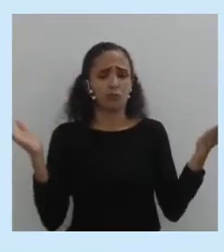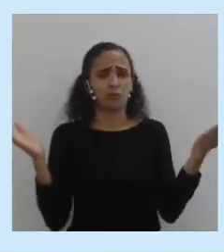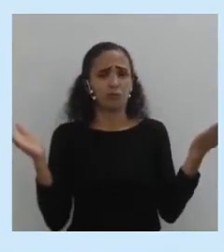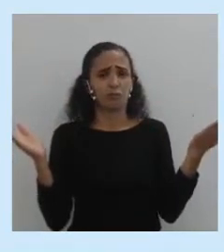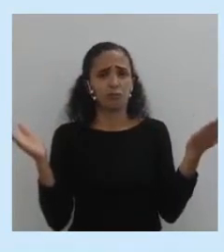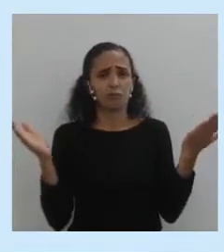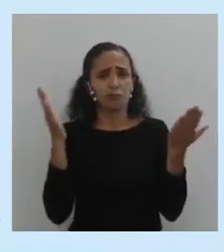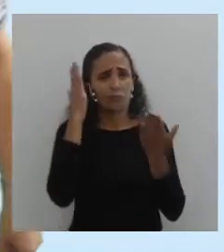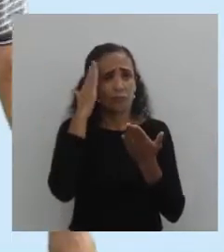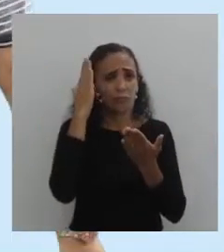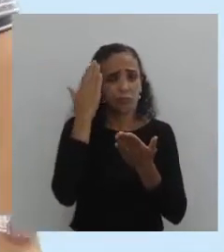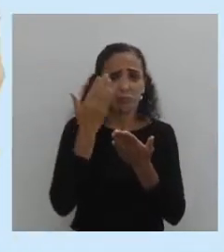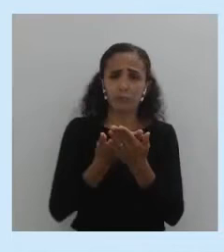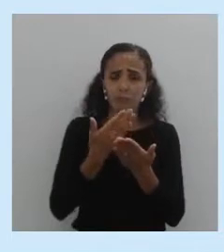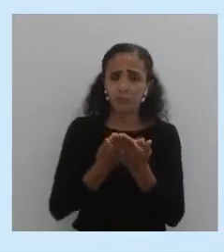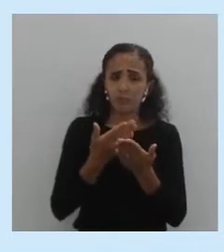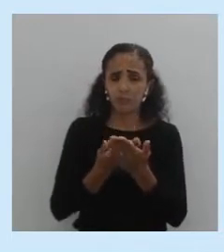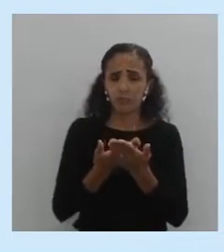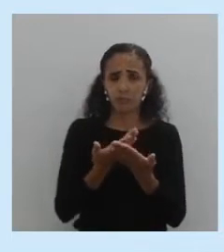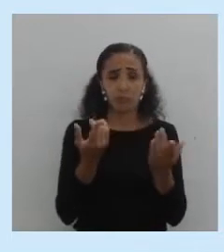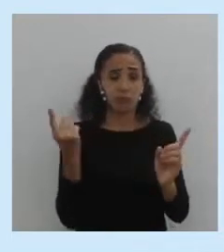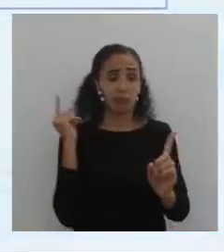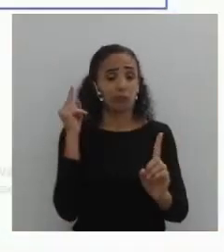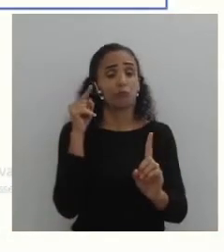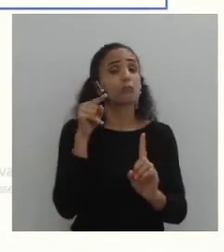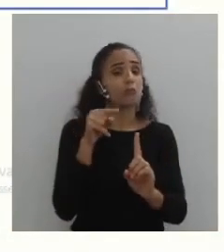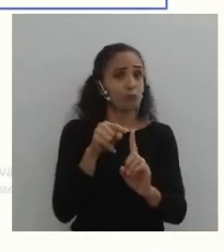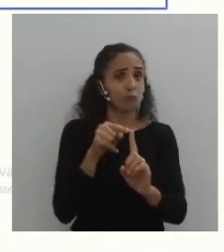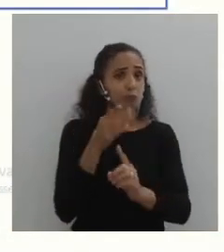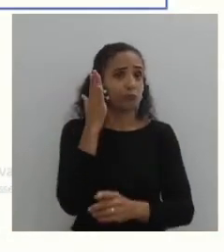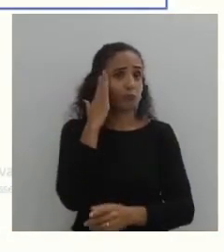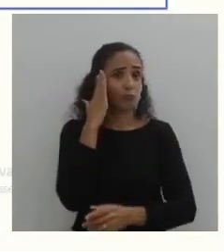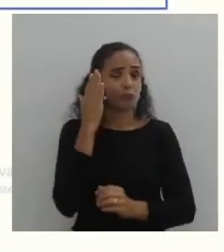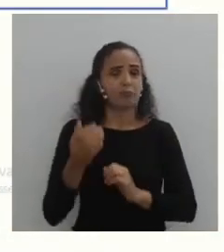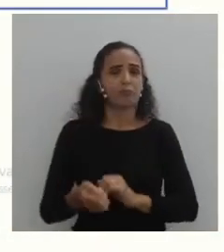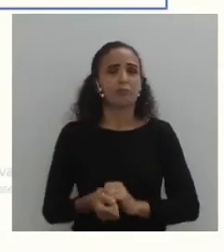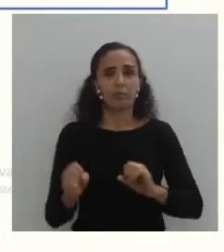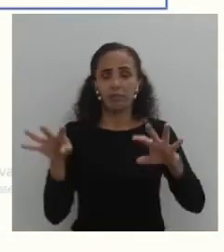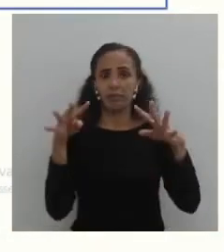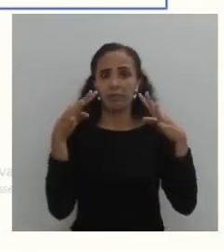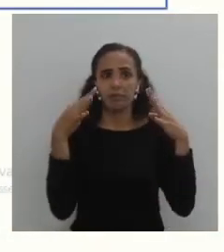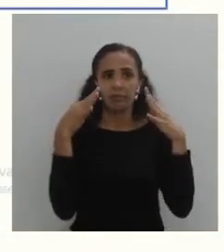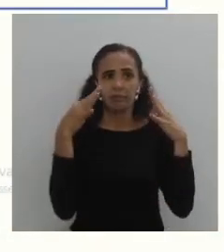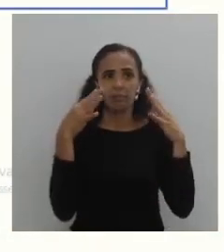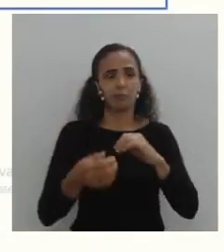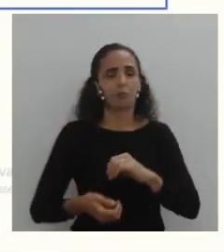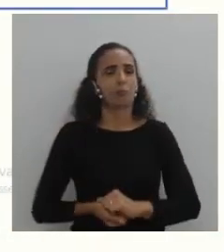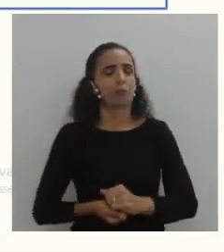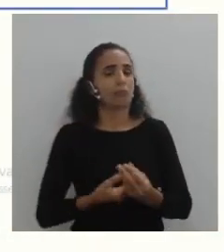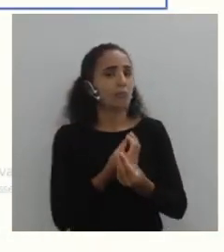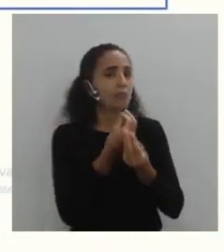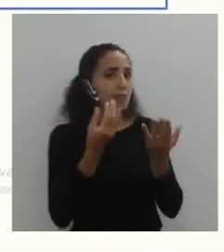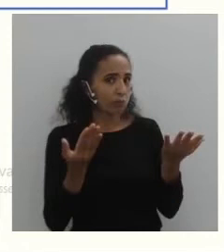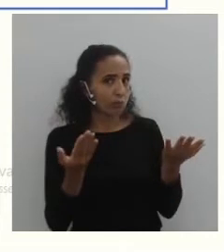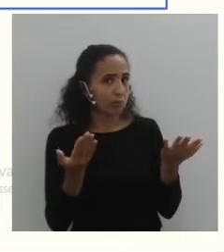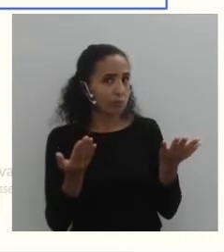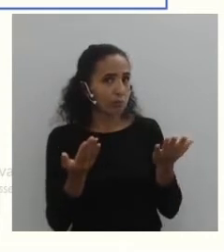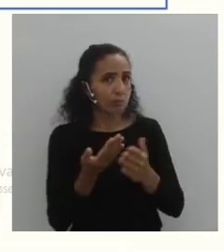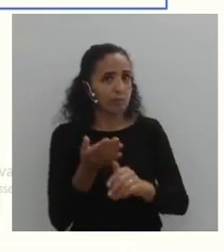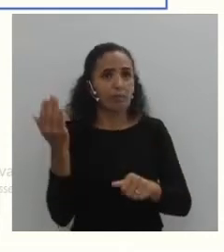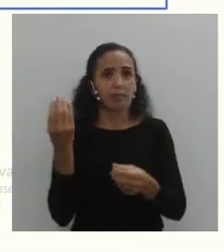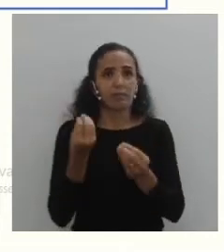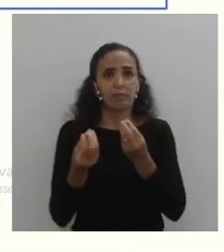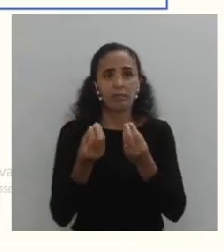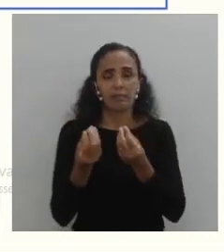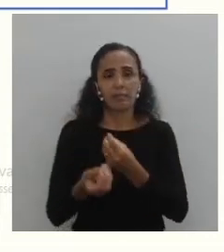mais uma observação. Na tela nós temos, atenção, se é inegável que a tradição cristã